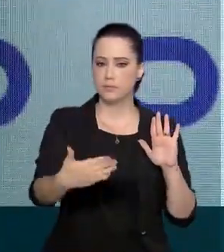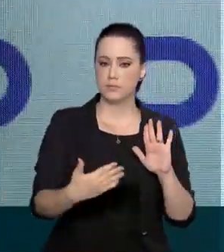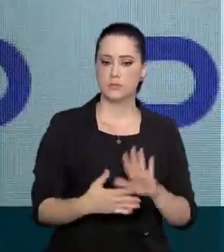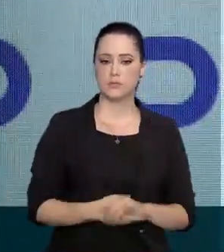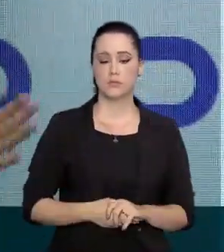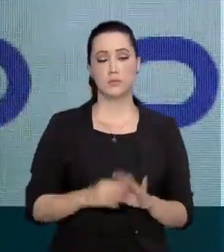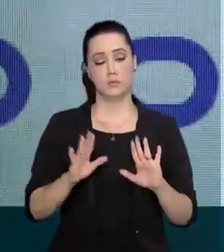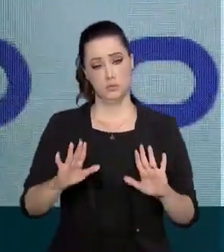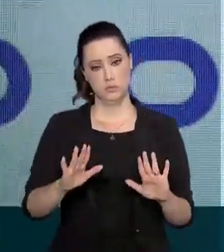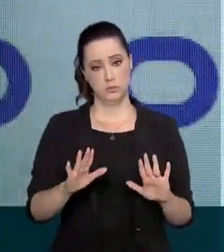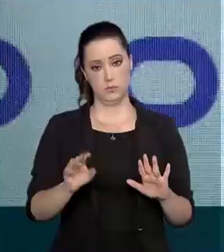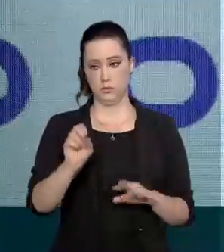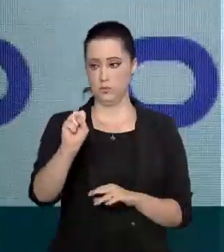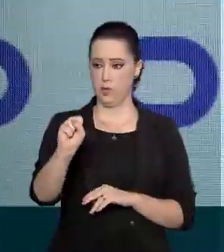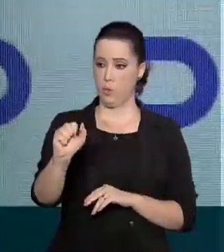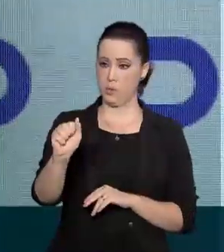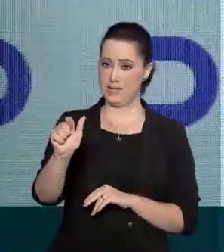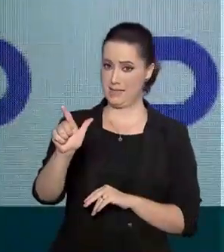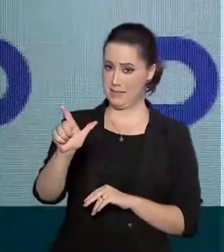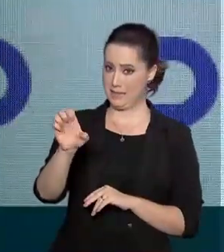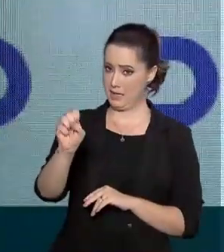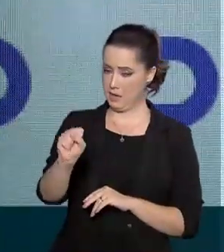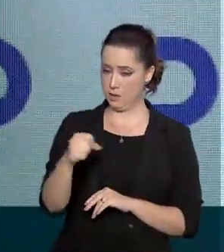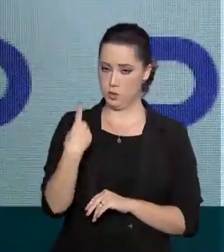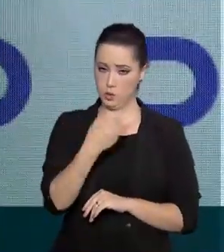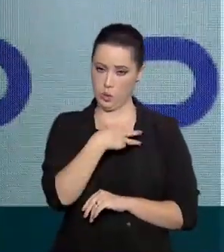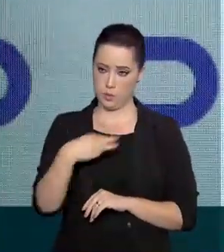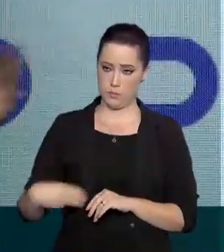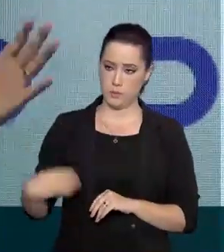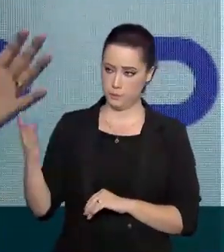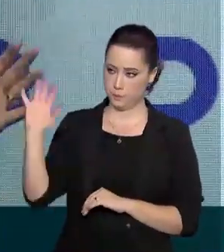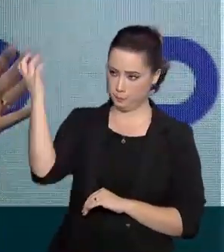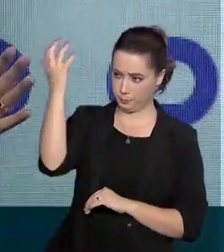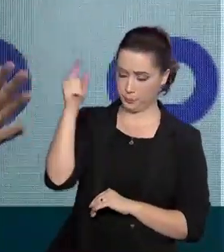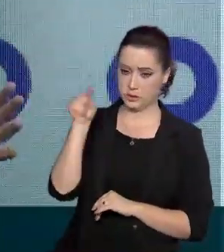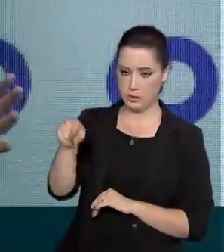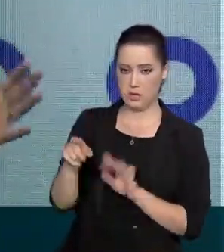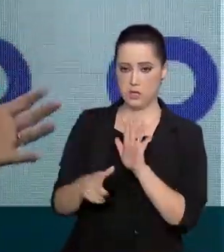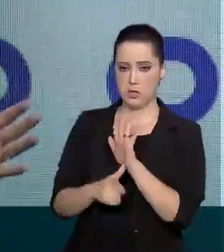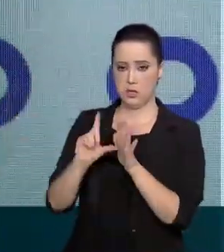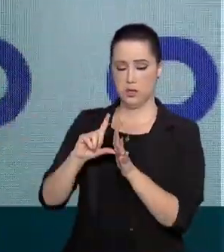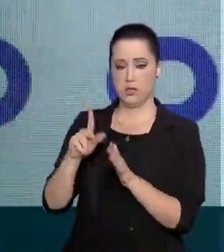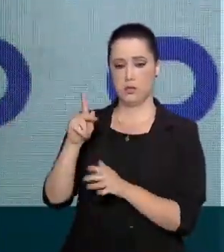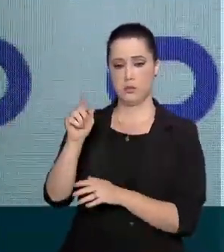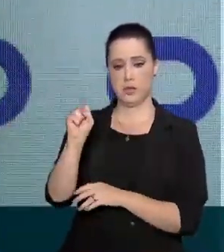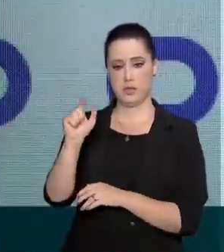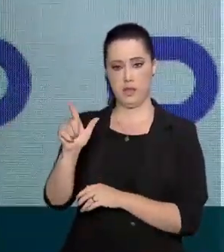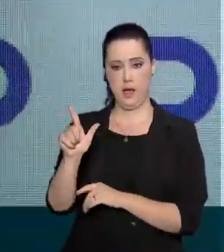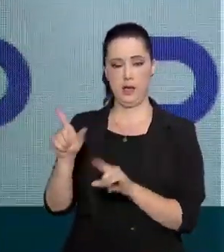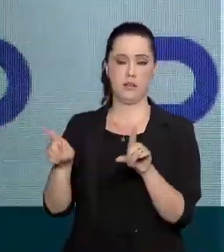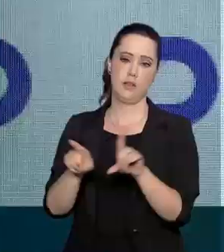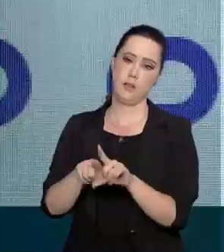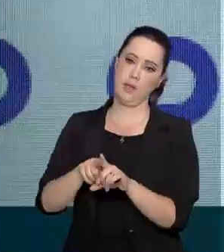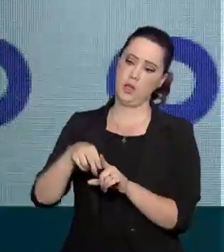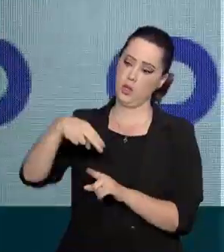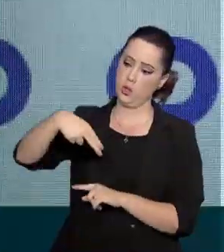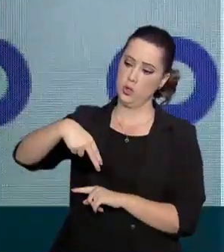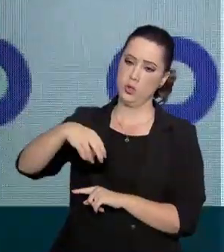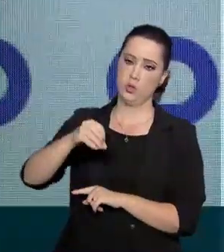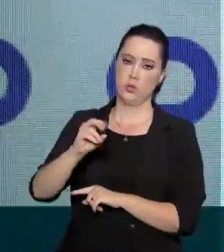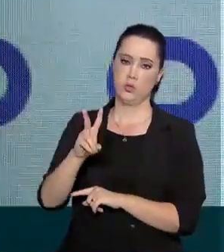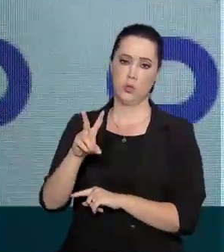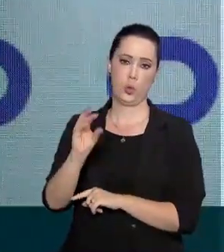Né? O Salles está do meu lado aqui, nosso ministro, que já foi do PFL e do Novo. Não temos